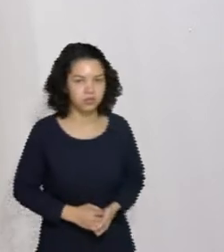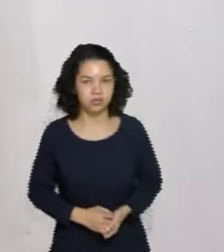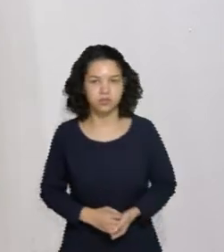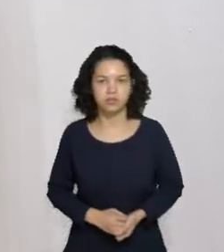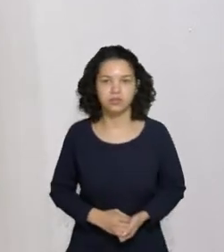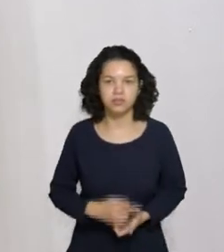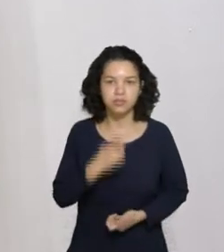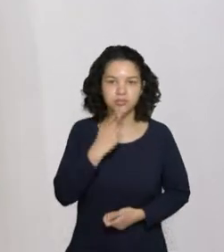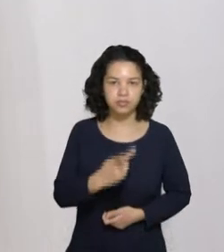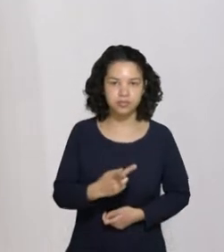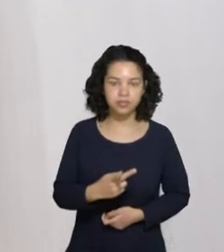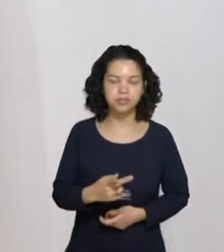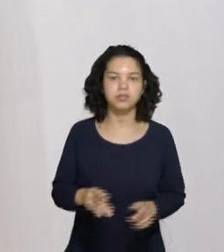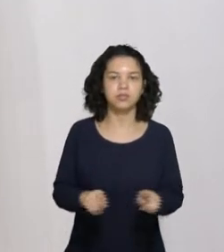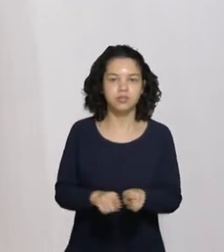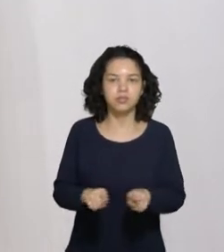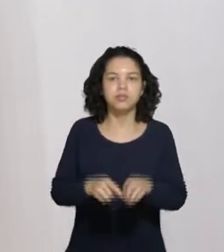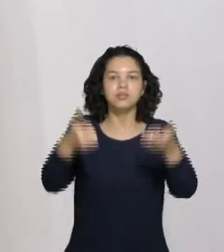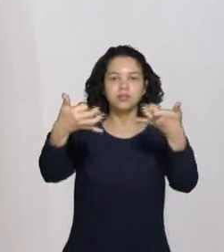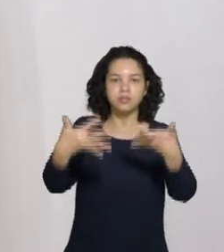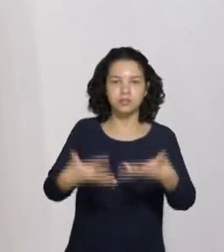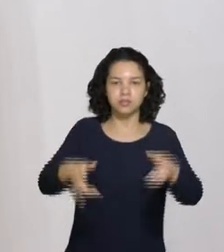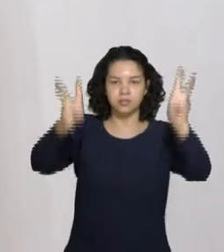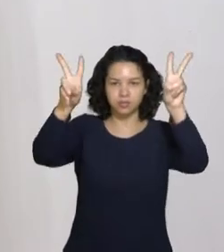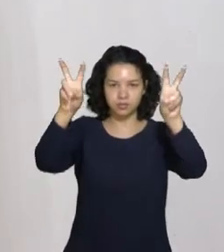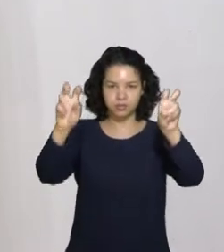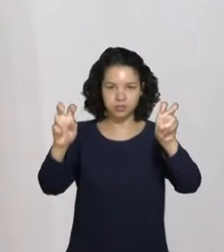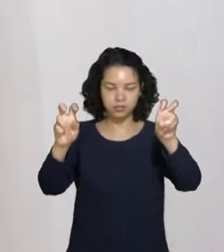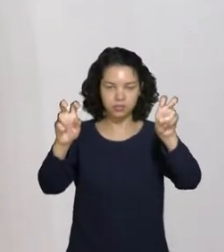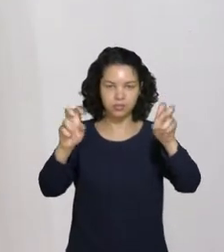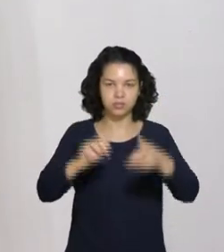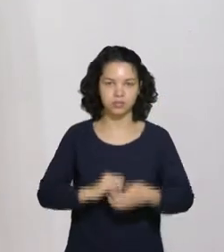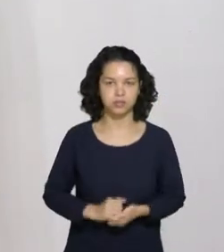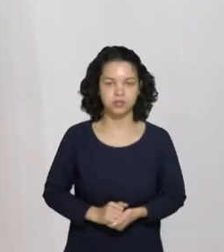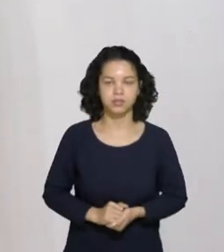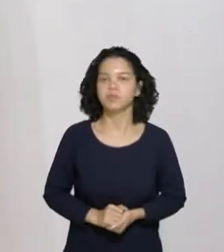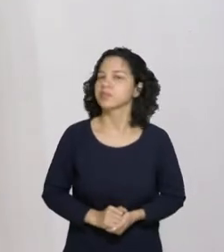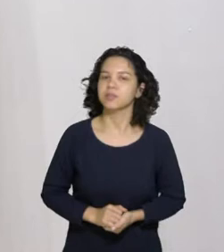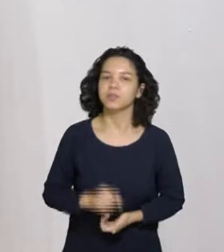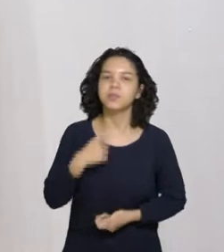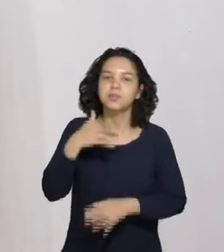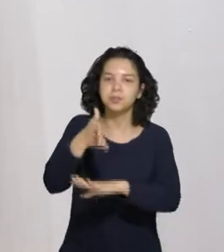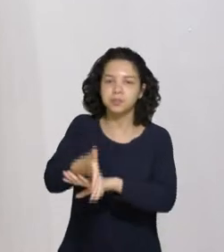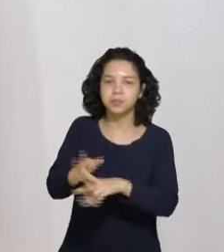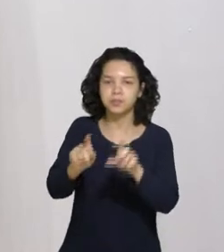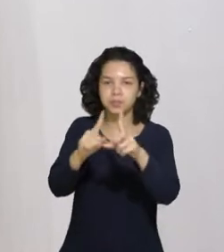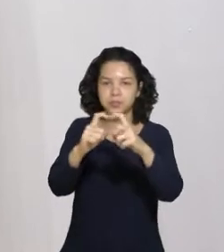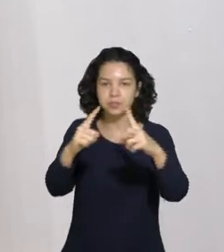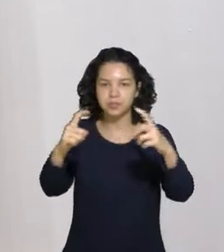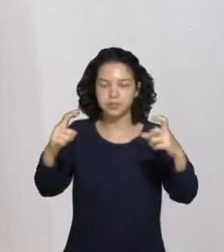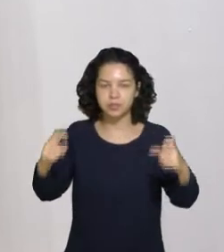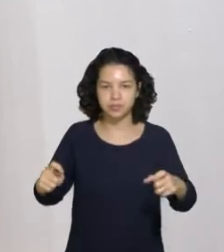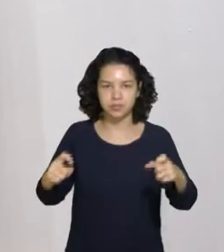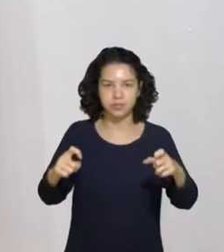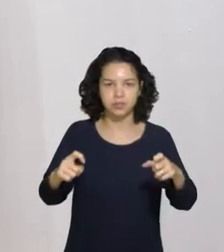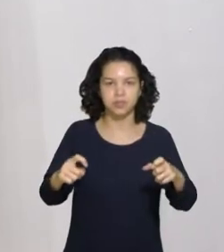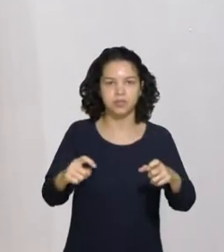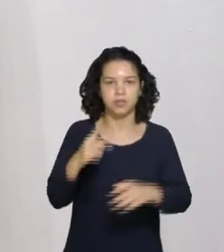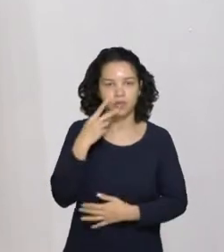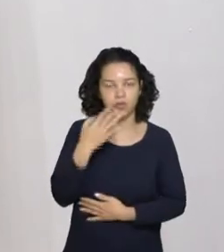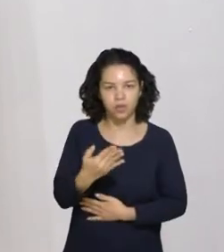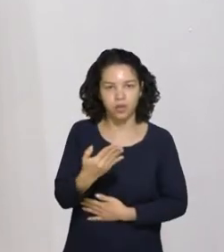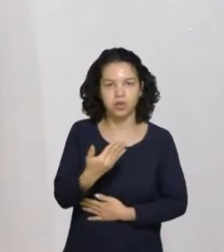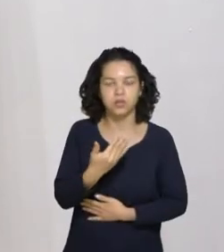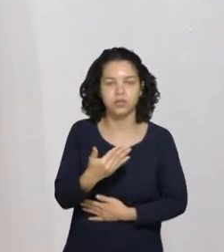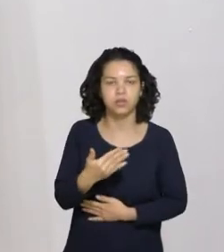deixar assim um comentário a respeito que já teve em Brasília, a ver da situação desse Parque Nacional